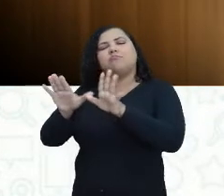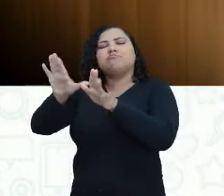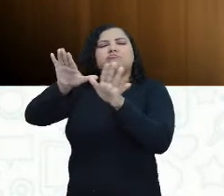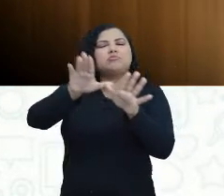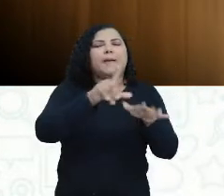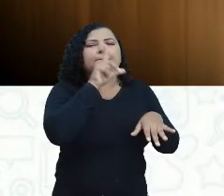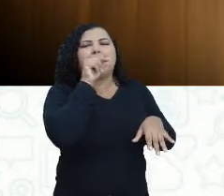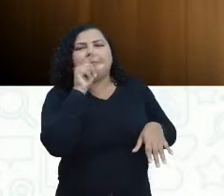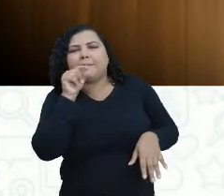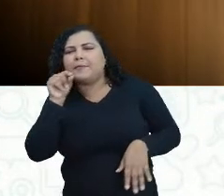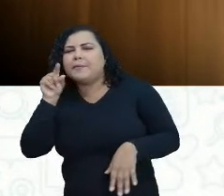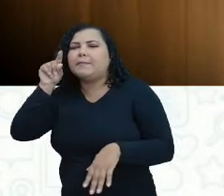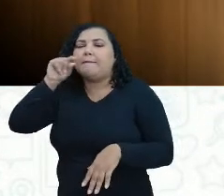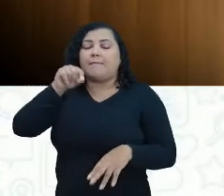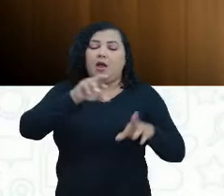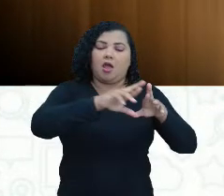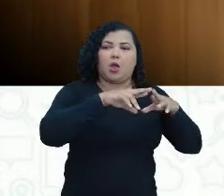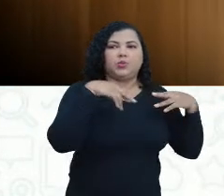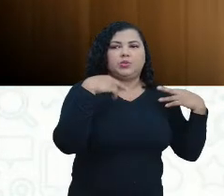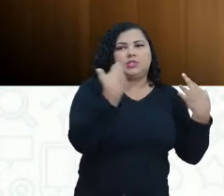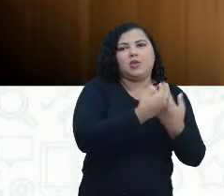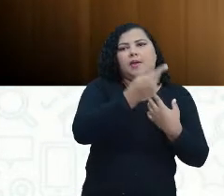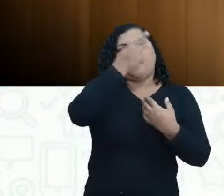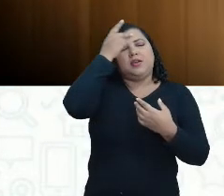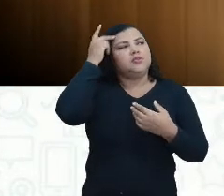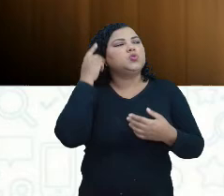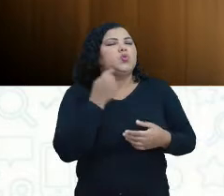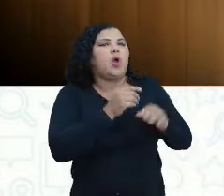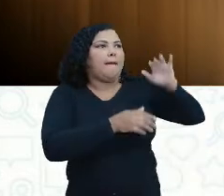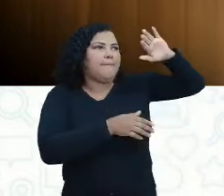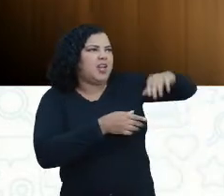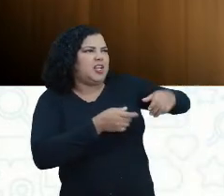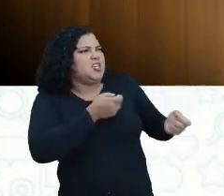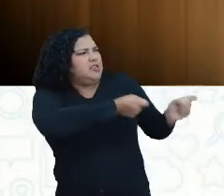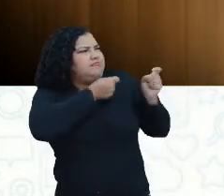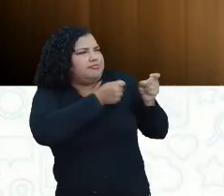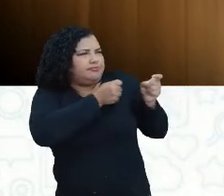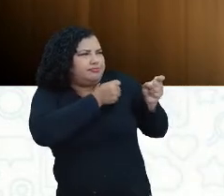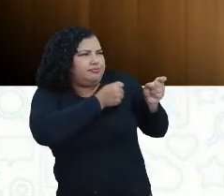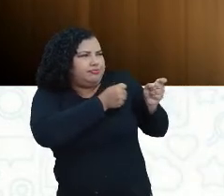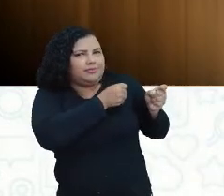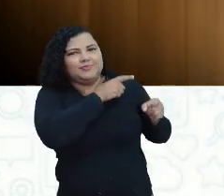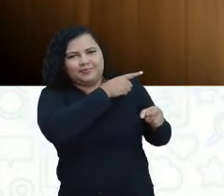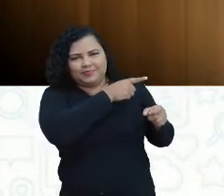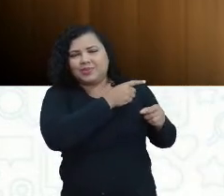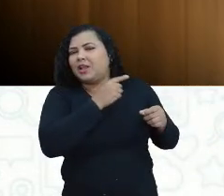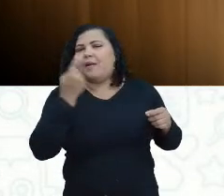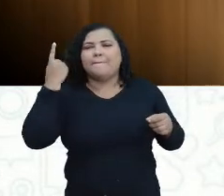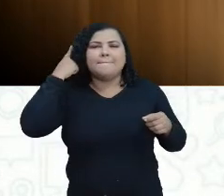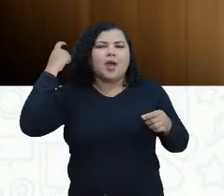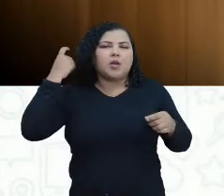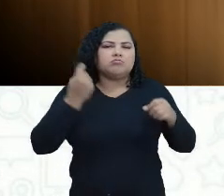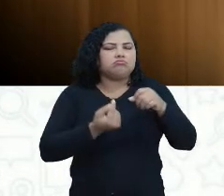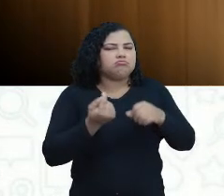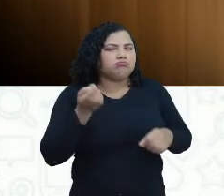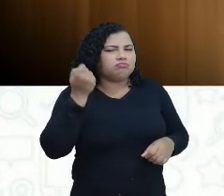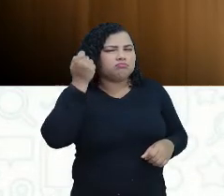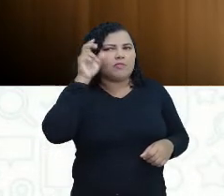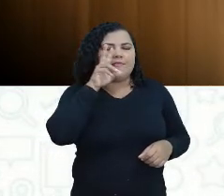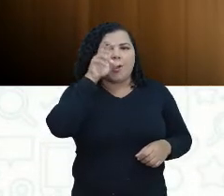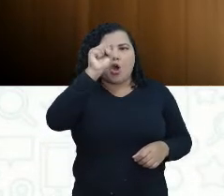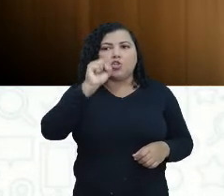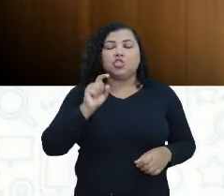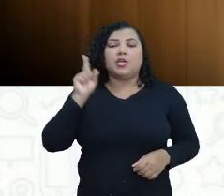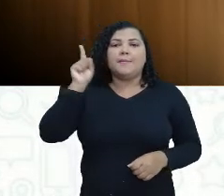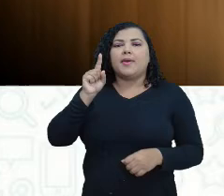situação de uma reunião, a gente ali furando uma parede que produz muito ruído, né, os alto-falantes, a buzina. Não, toda vez